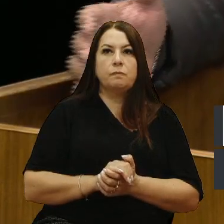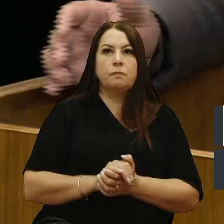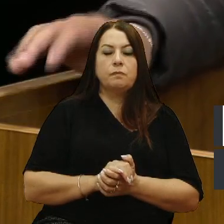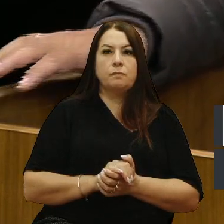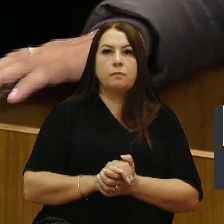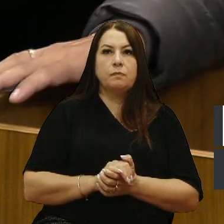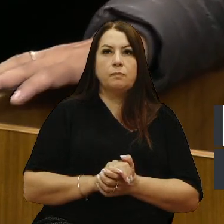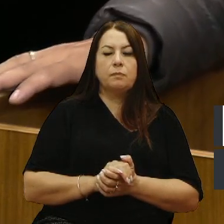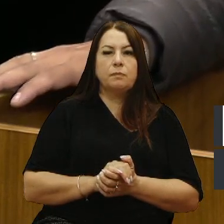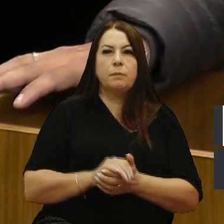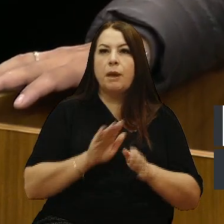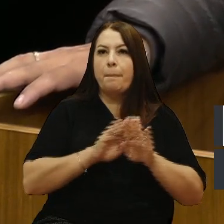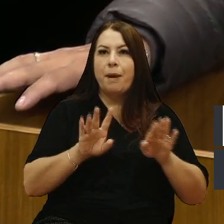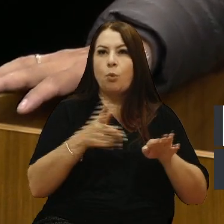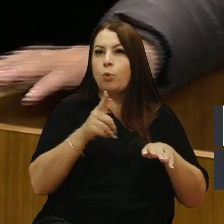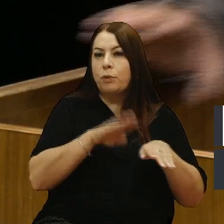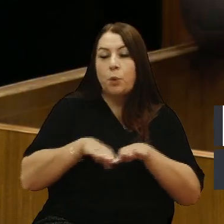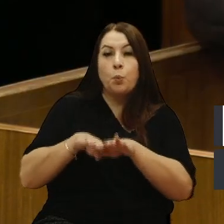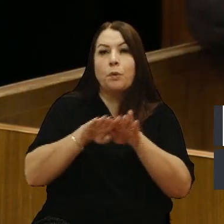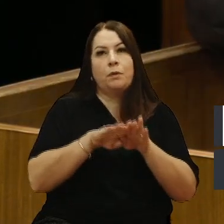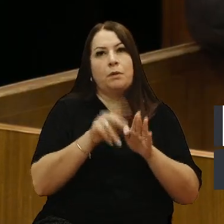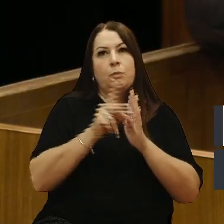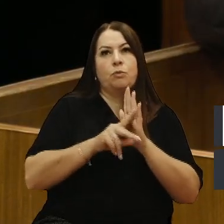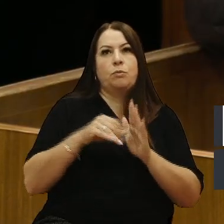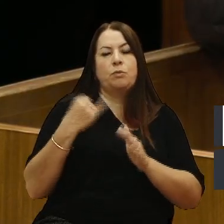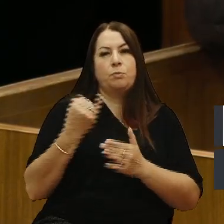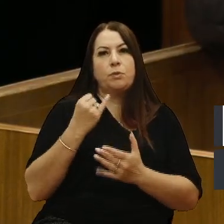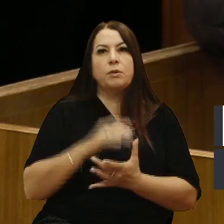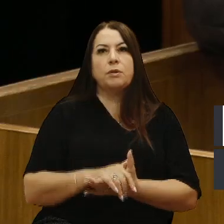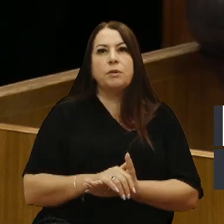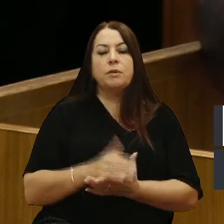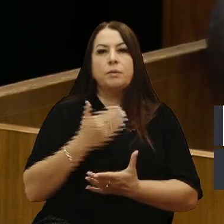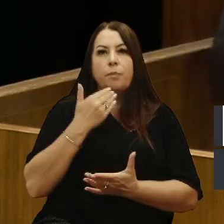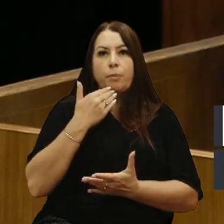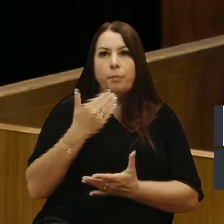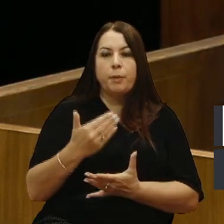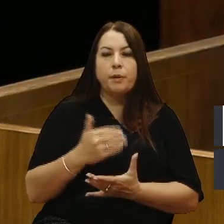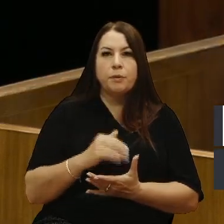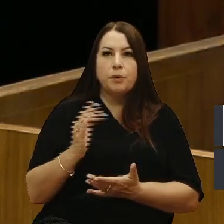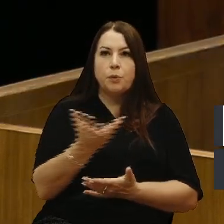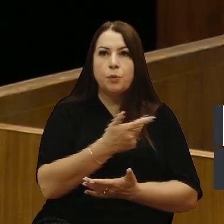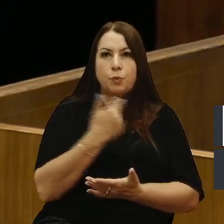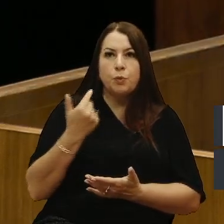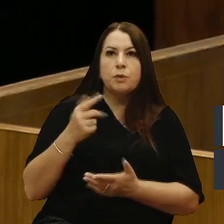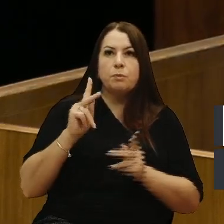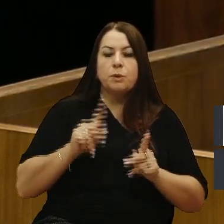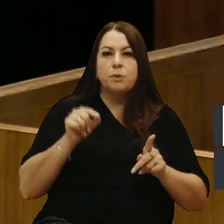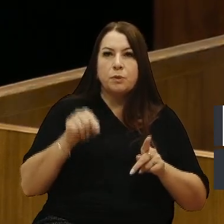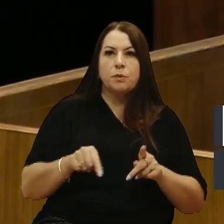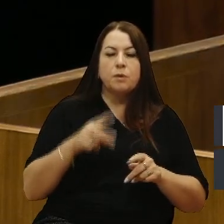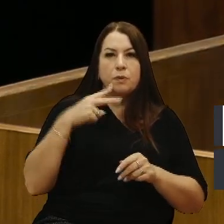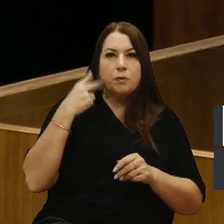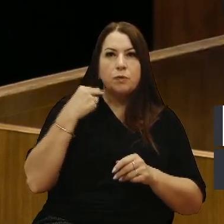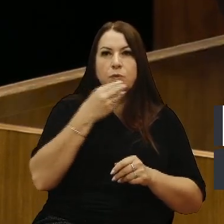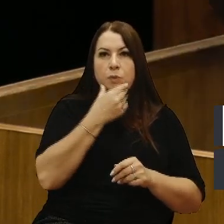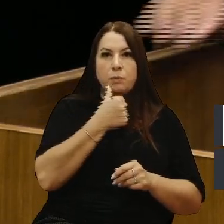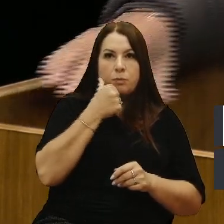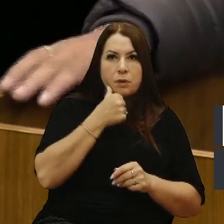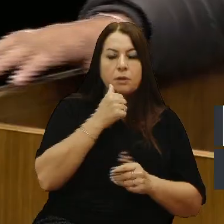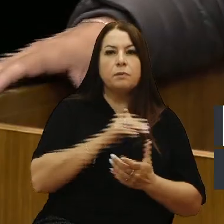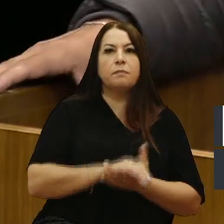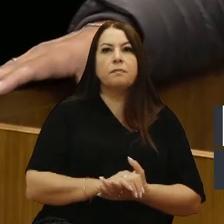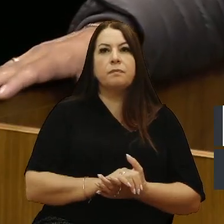com a desigualdade. Então, um projeto muito importante. Peço a todos os companheiros vereadores, vereadoras